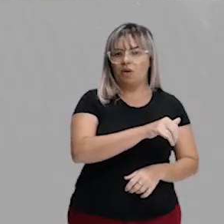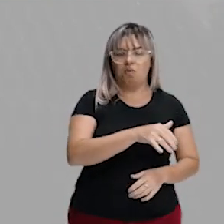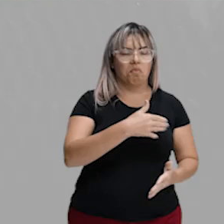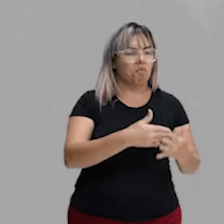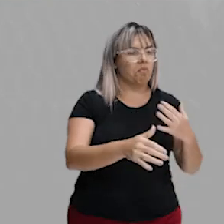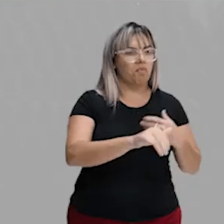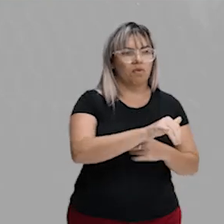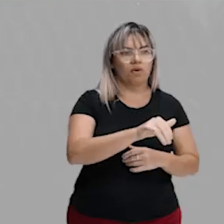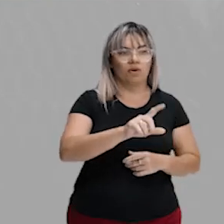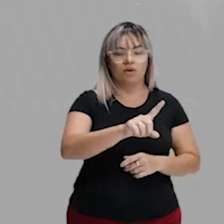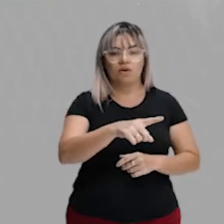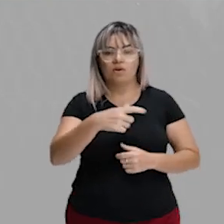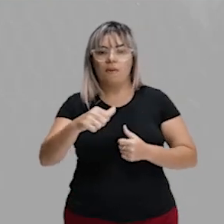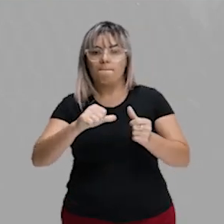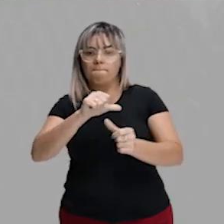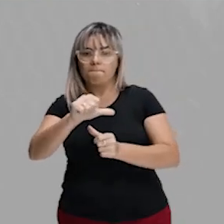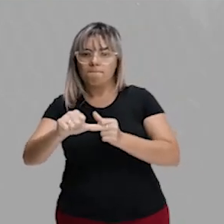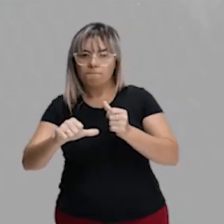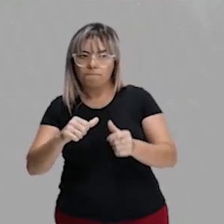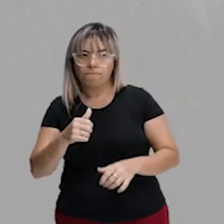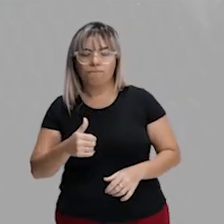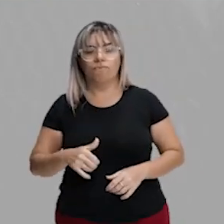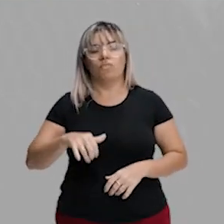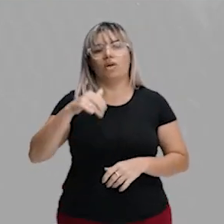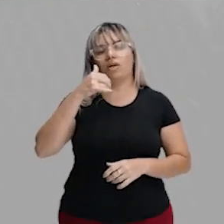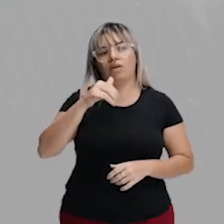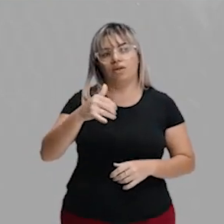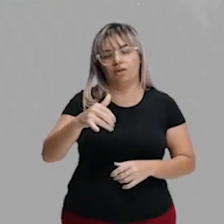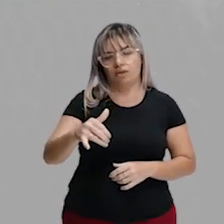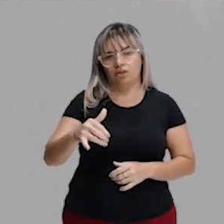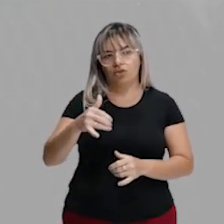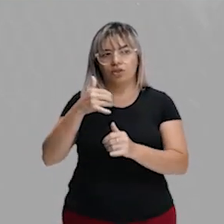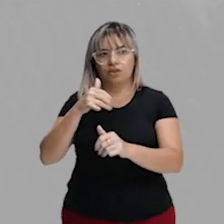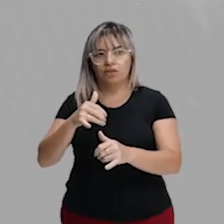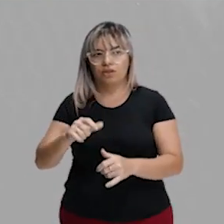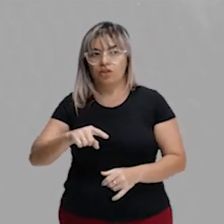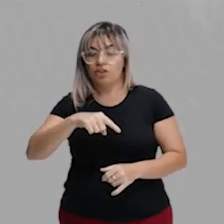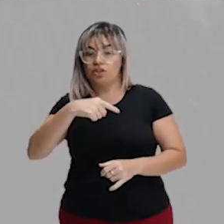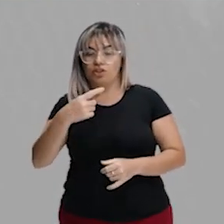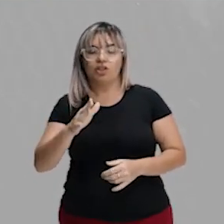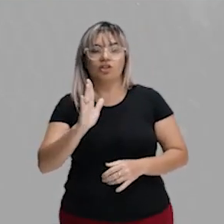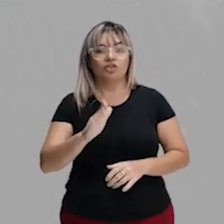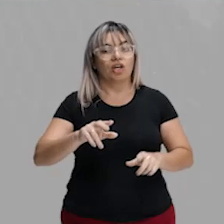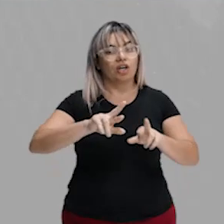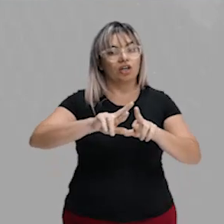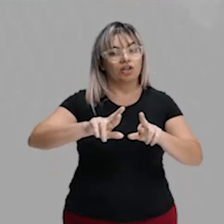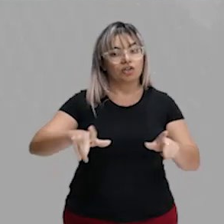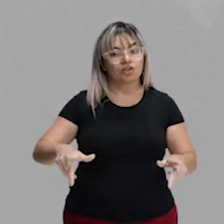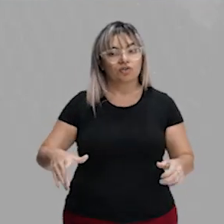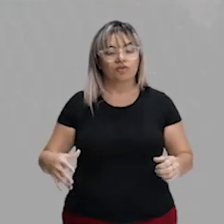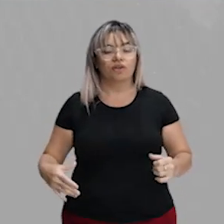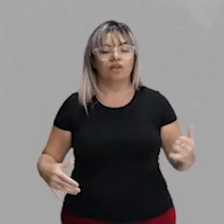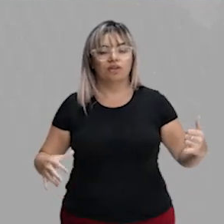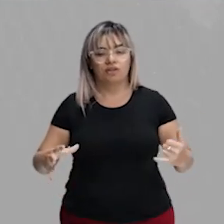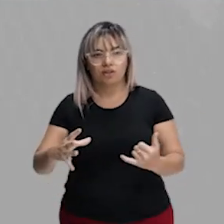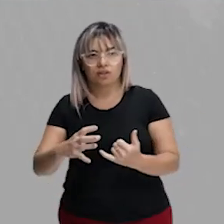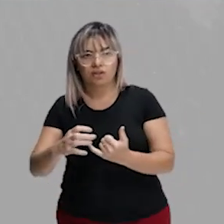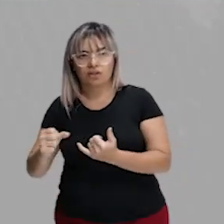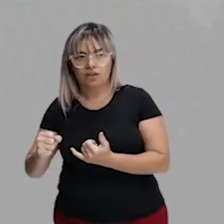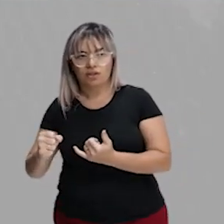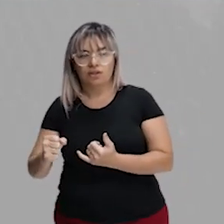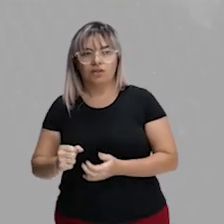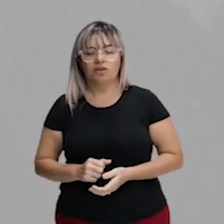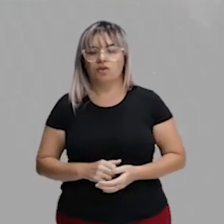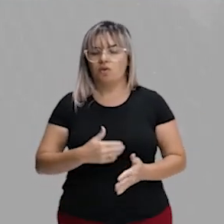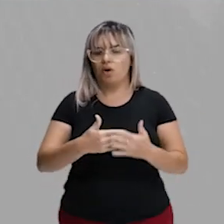elétrica e o receptor em energia elétrica em qualquer tipo de energia. Então, essa é a relação entre eles. Então, em um